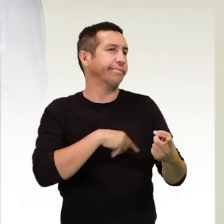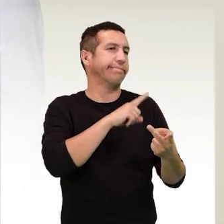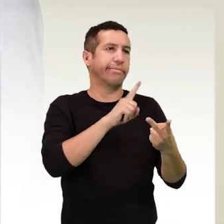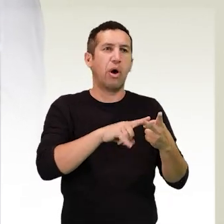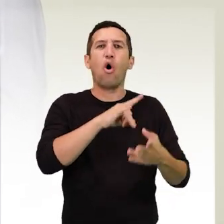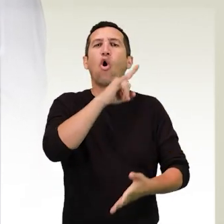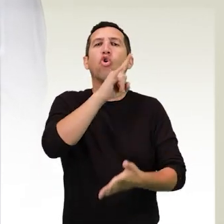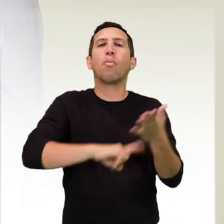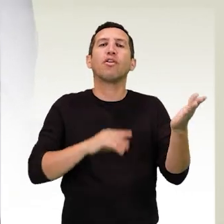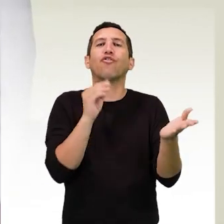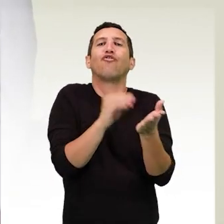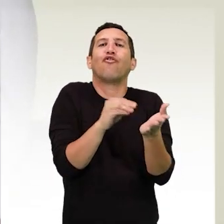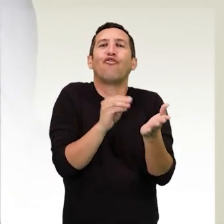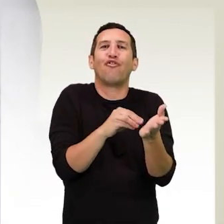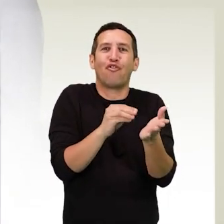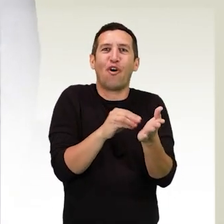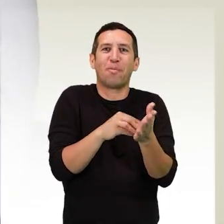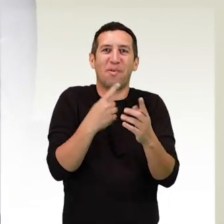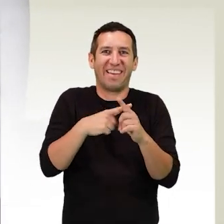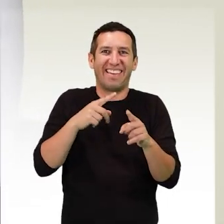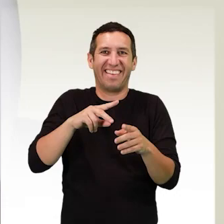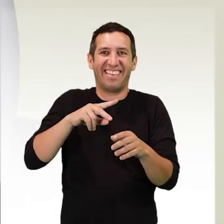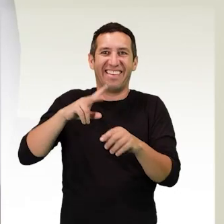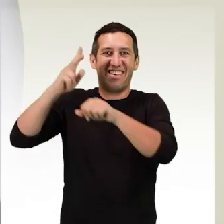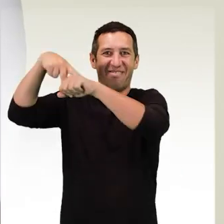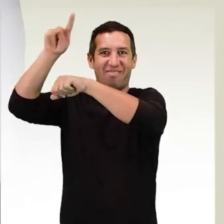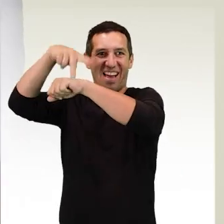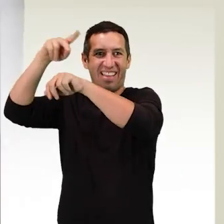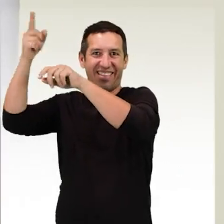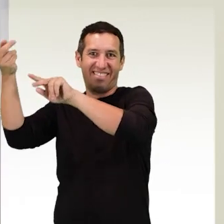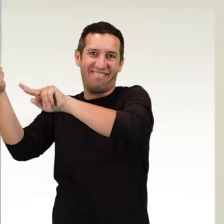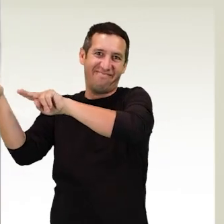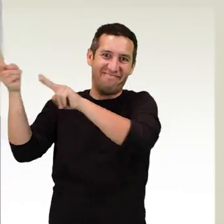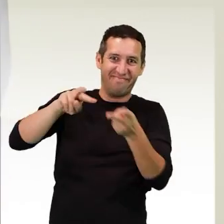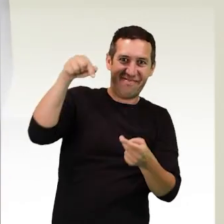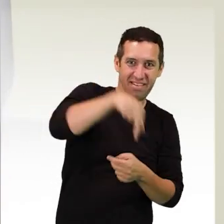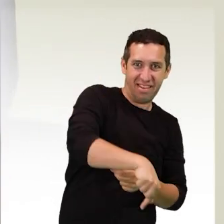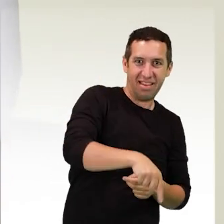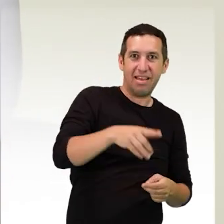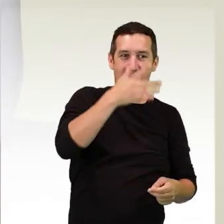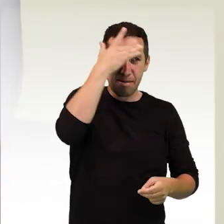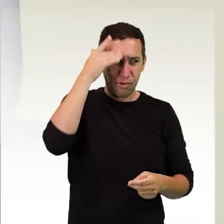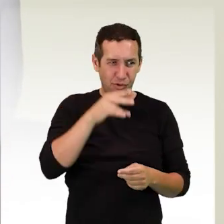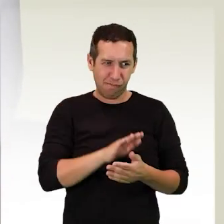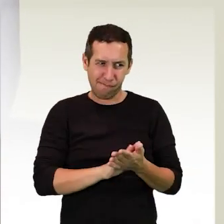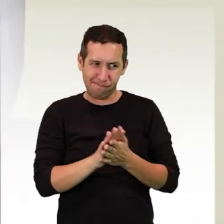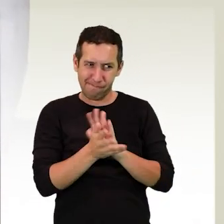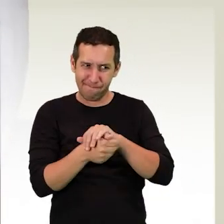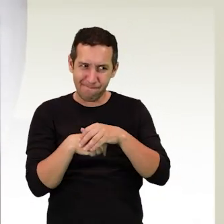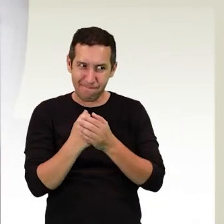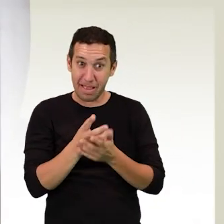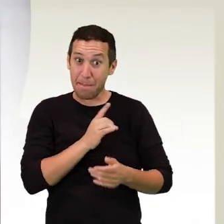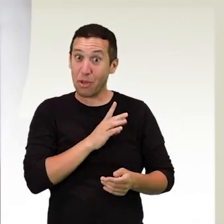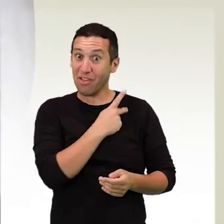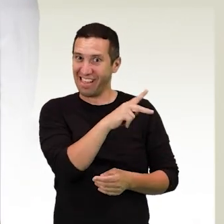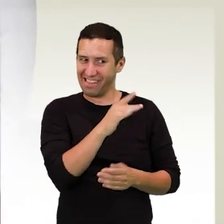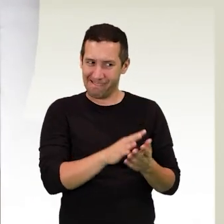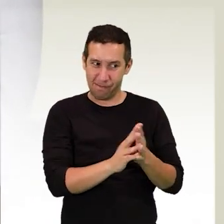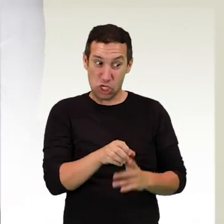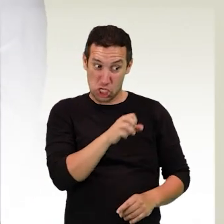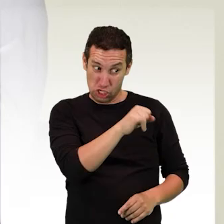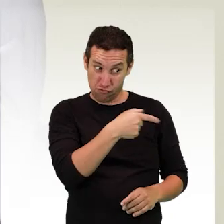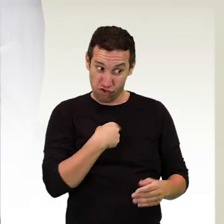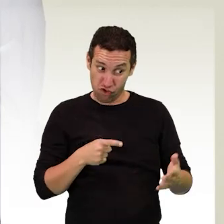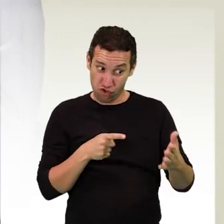ameaça ou que estão em situação, né, documental não regularizada por conta da migração. Então, muitas vezes os aliciadores